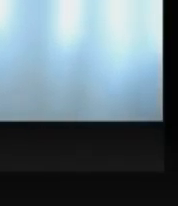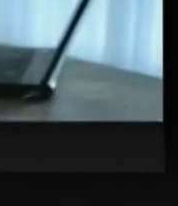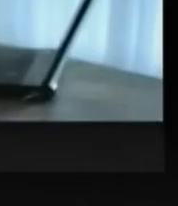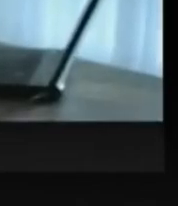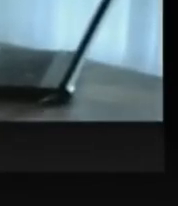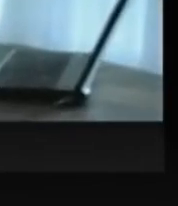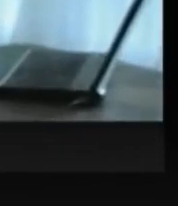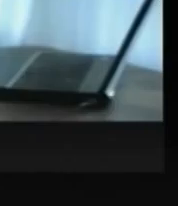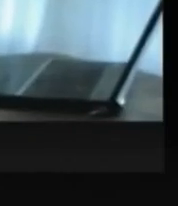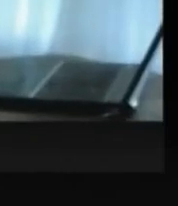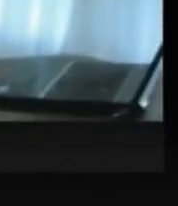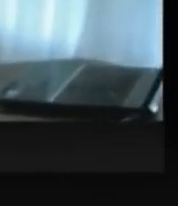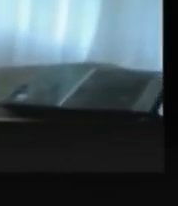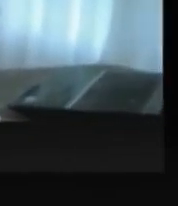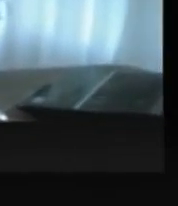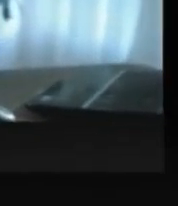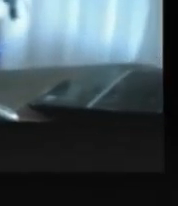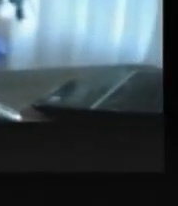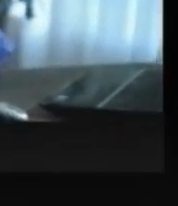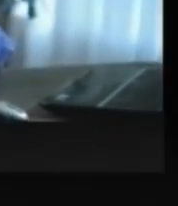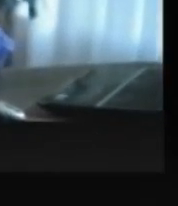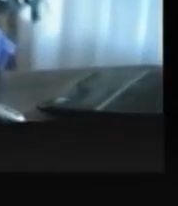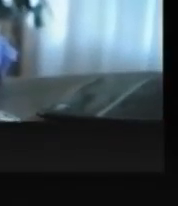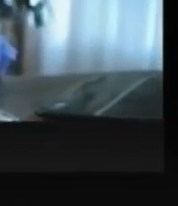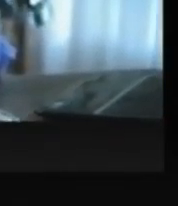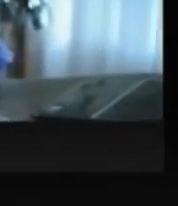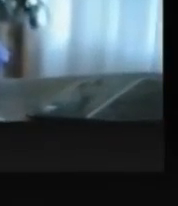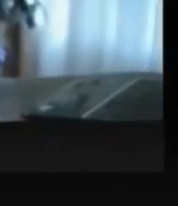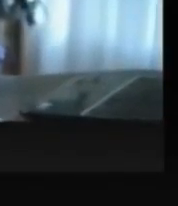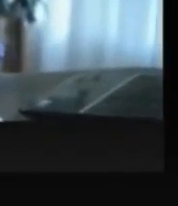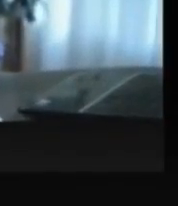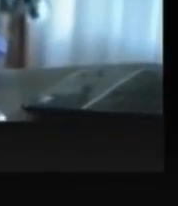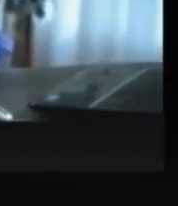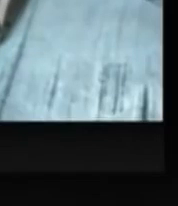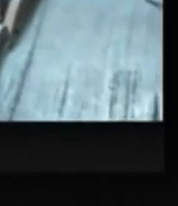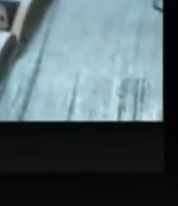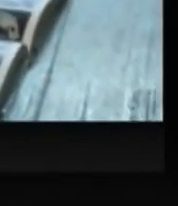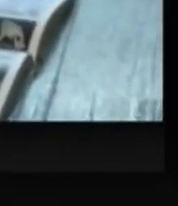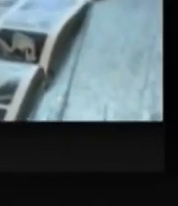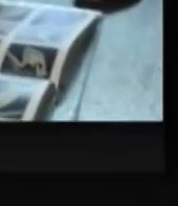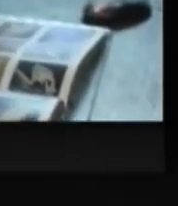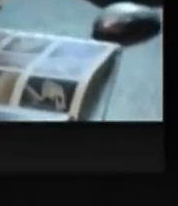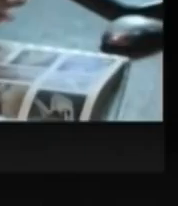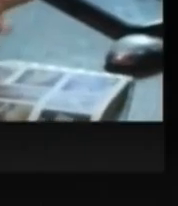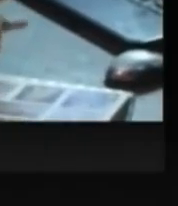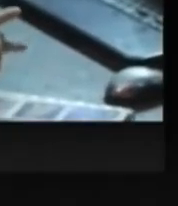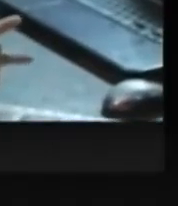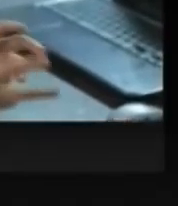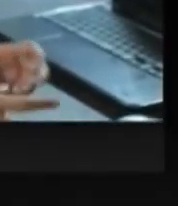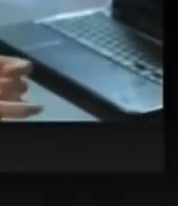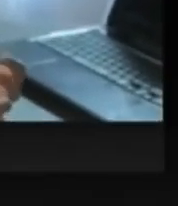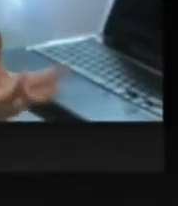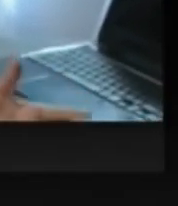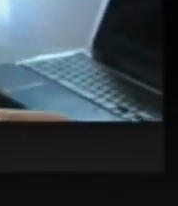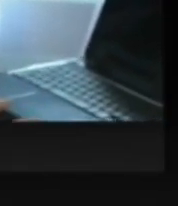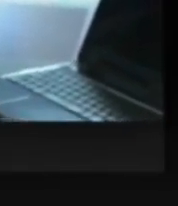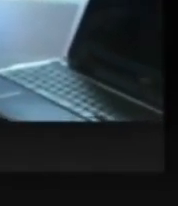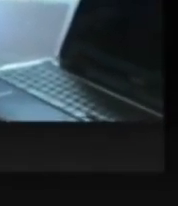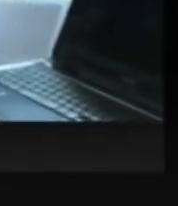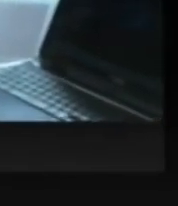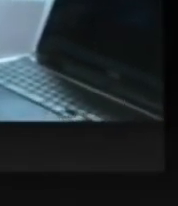Novaes. Ela propôs a criação de um museu virtual para homenagear a cientista Berta Lutz, que ficou conhecida por sua